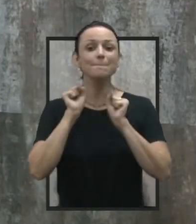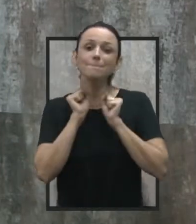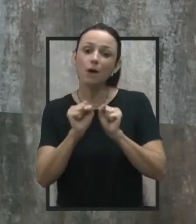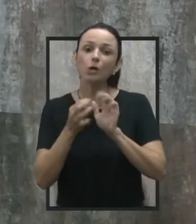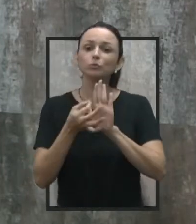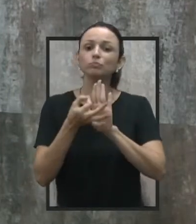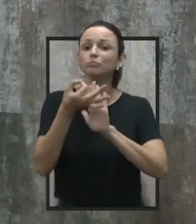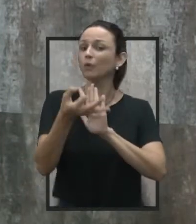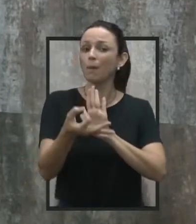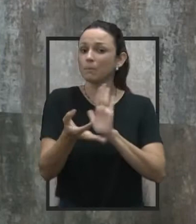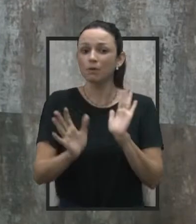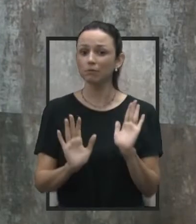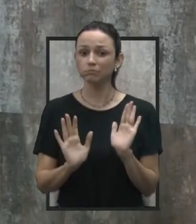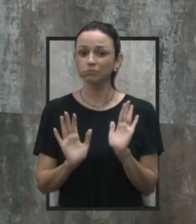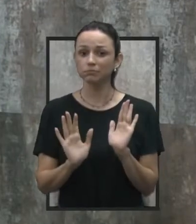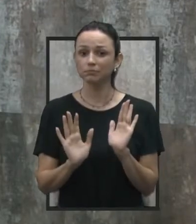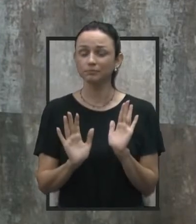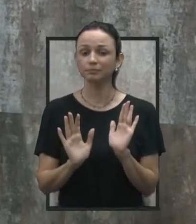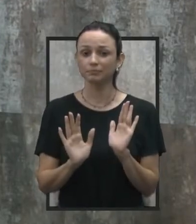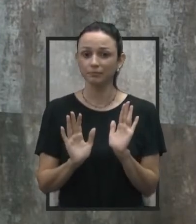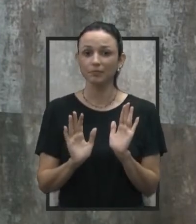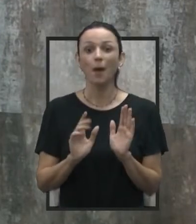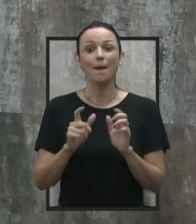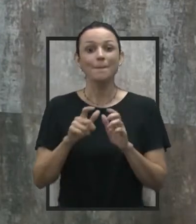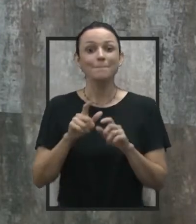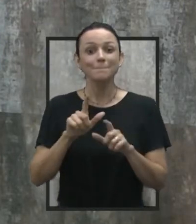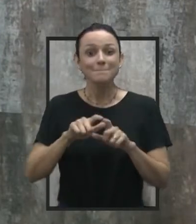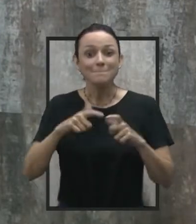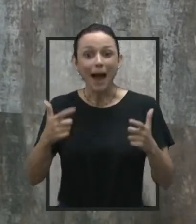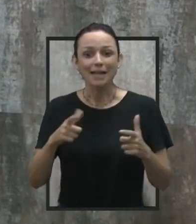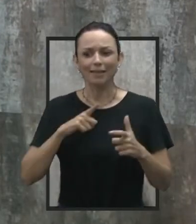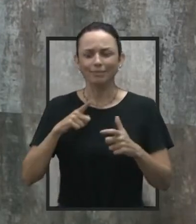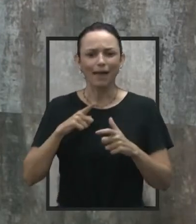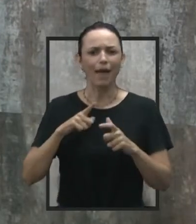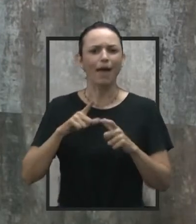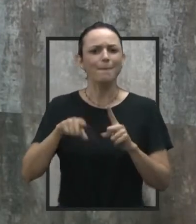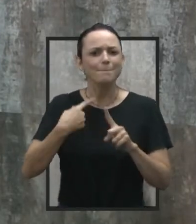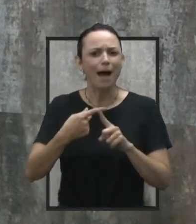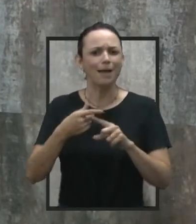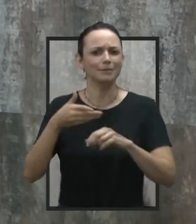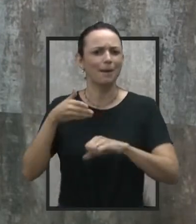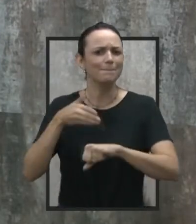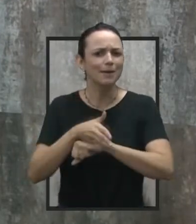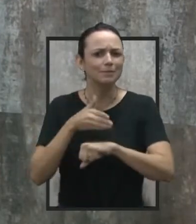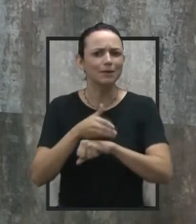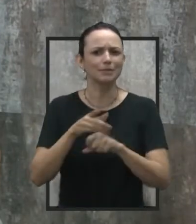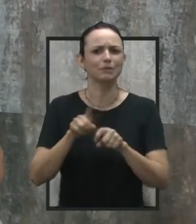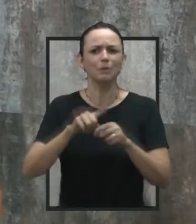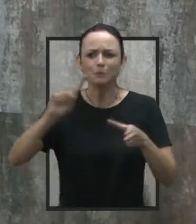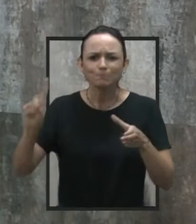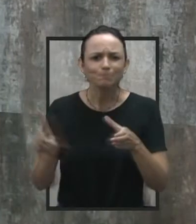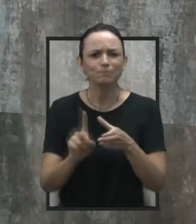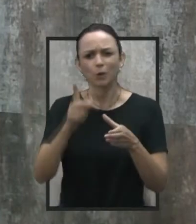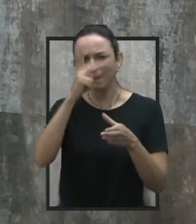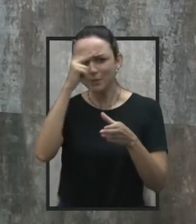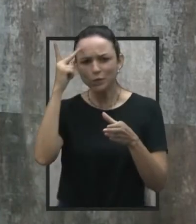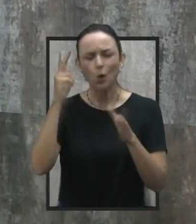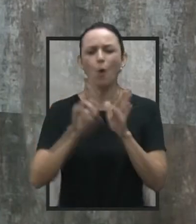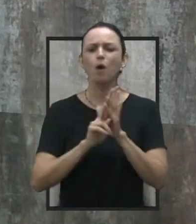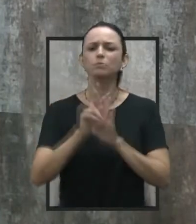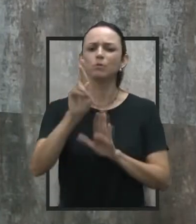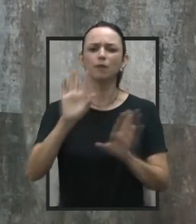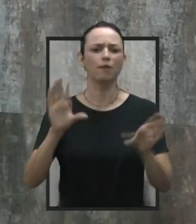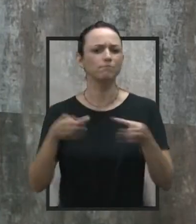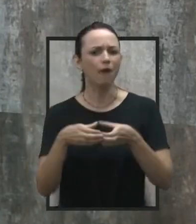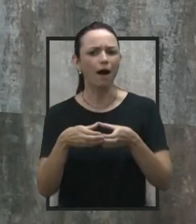sugerir. Então, quanto maior for a participação popular, maior for a integração das pessoas, dos representantes